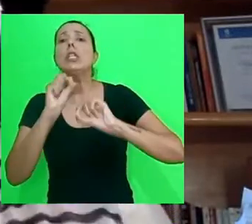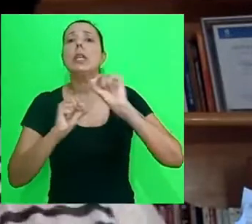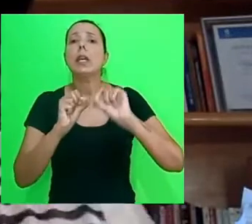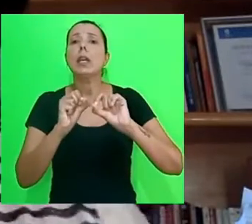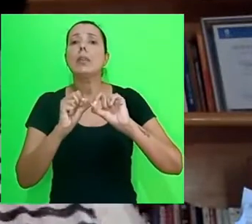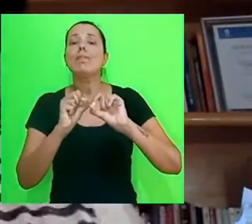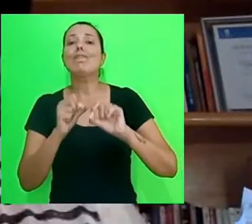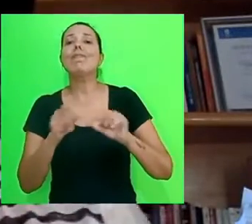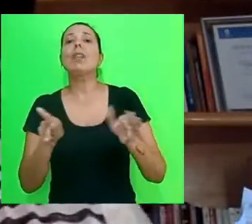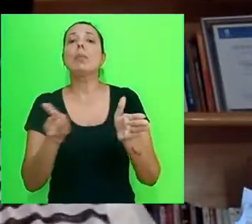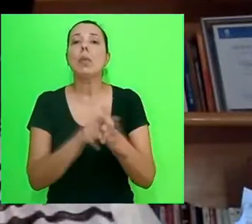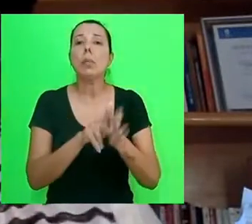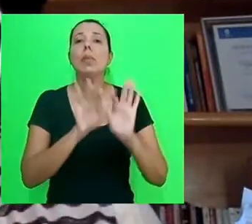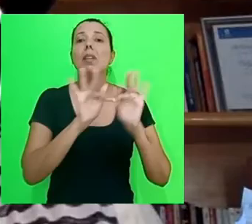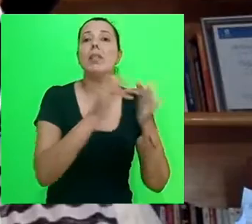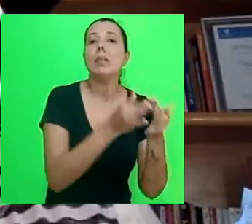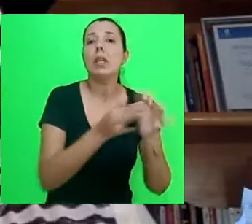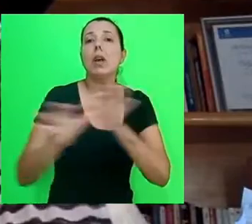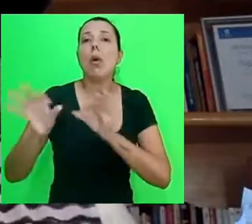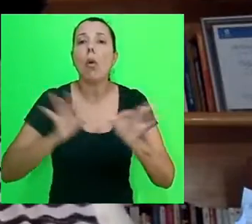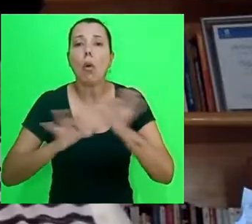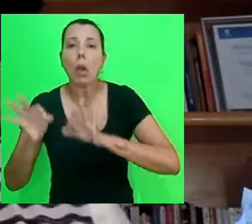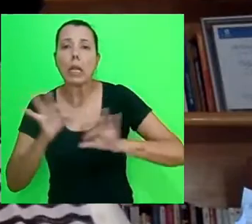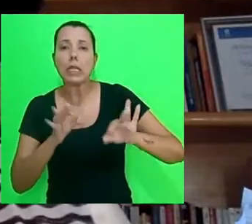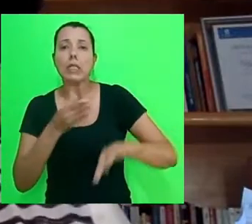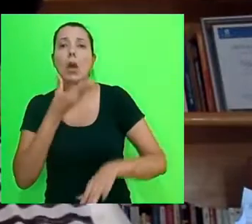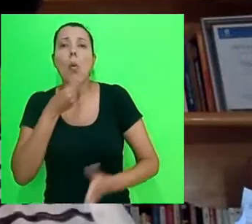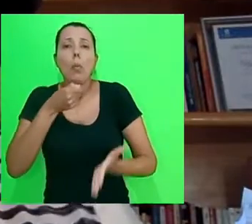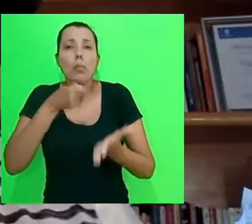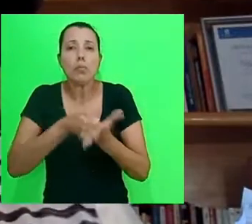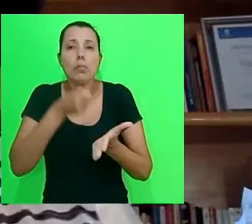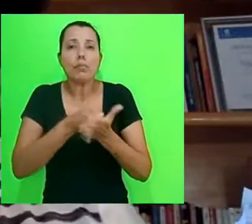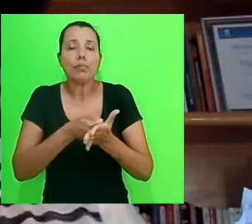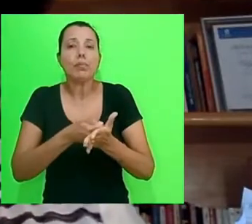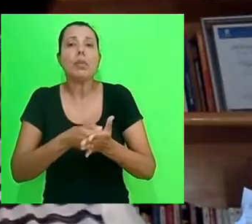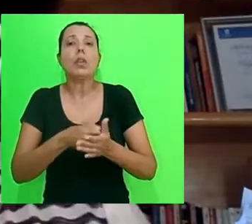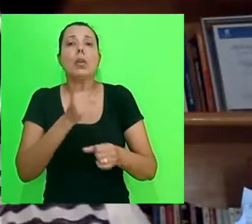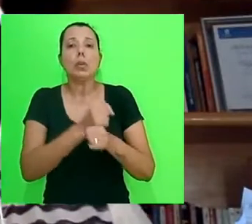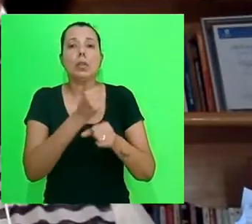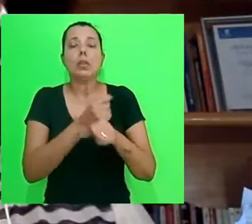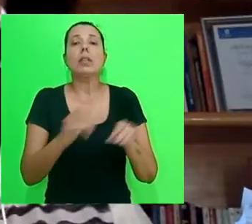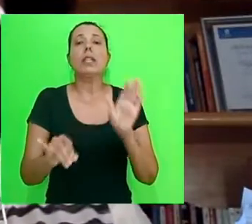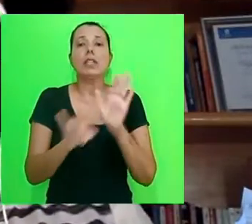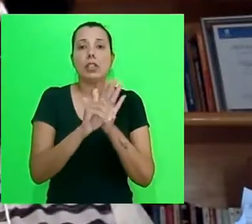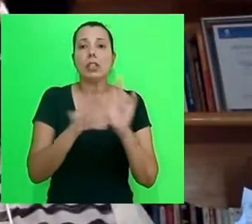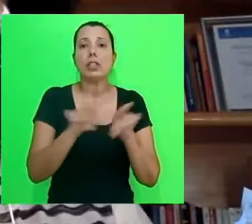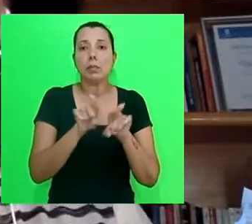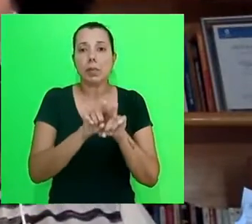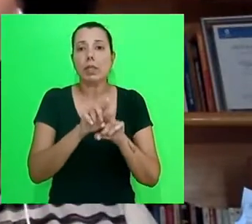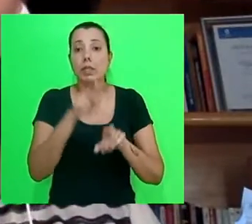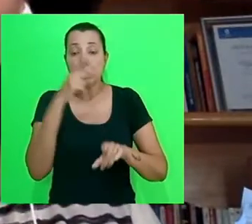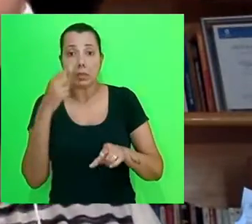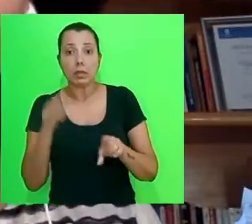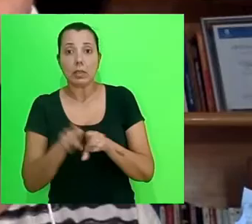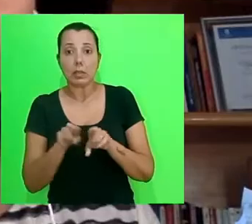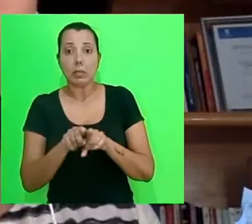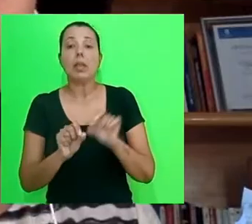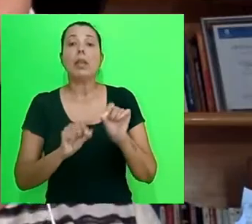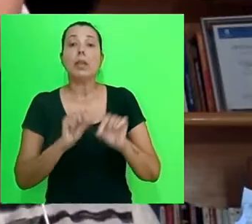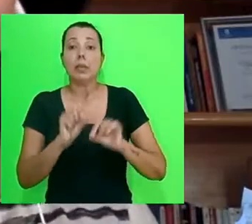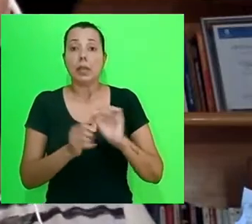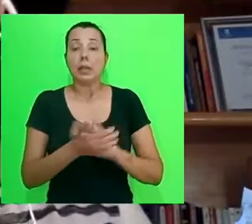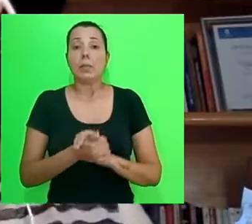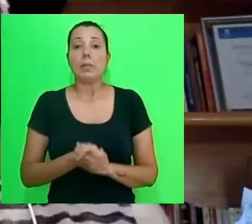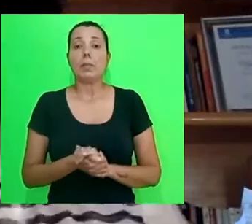bastante. E para nossa infelicidade, vamos dizer assim, nós estamos vivendo um momento de contexto de